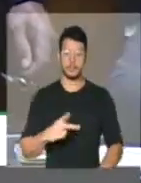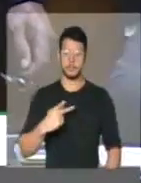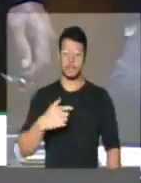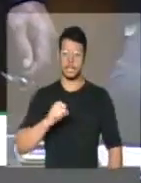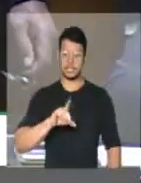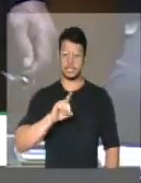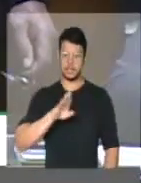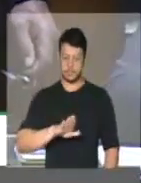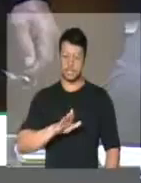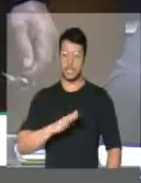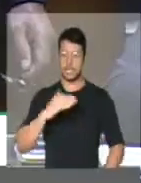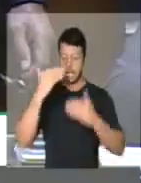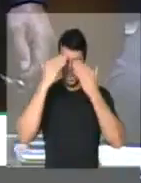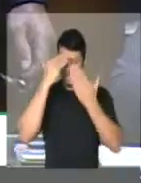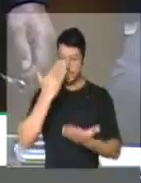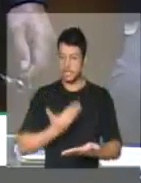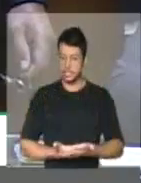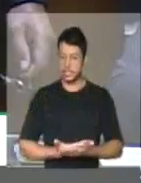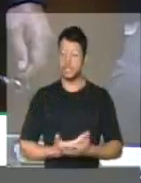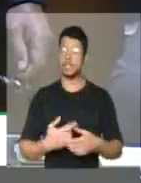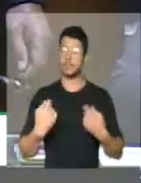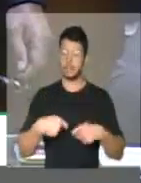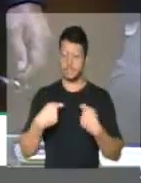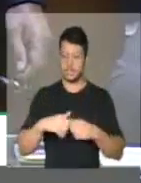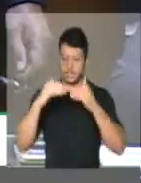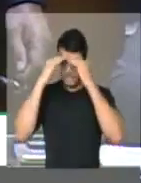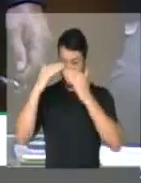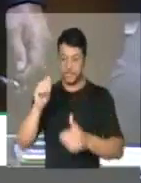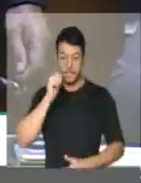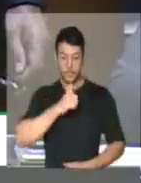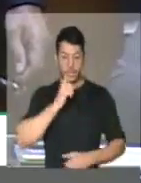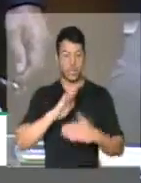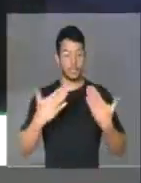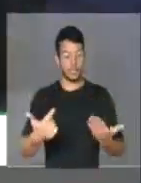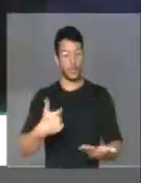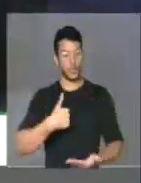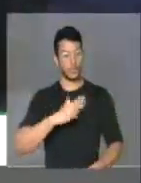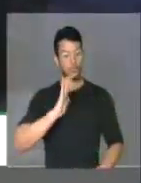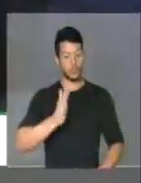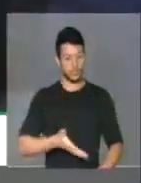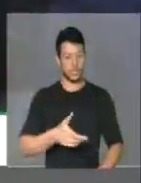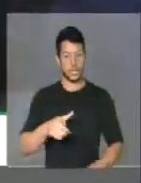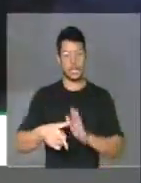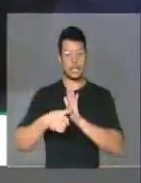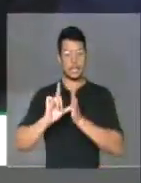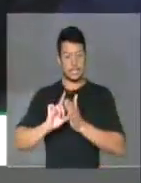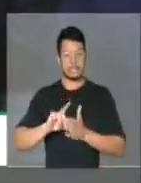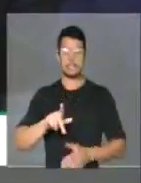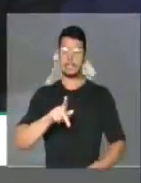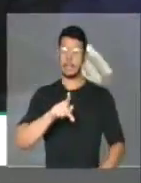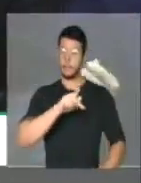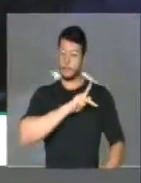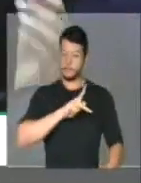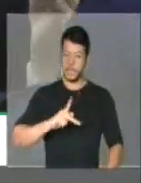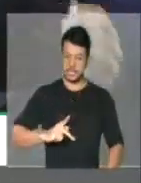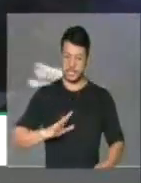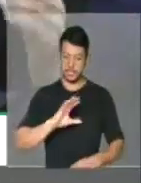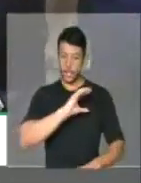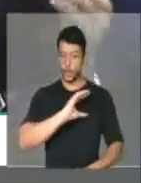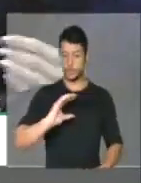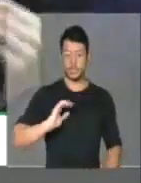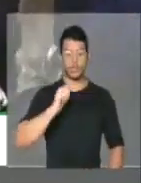mulher brasileira, não é segredo para todos. Nesta Câmara, tive a oportunidade de presidir a Comissão da Mulher e também engajar a causa da mulher